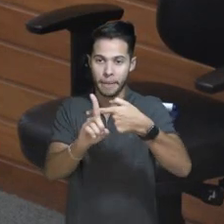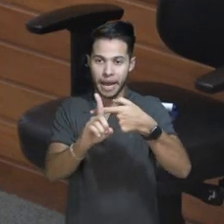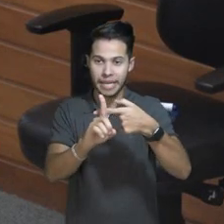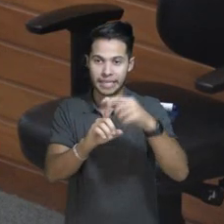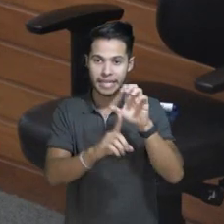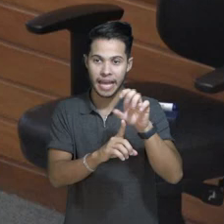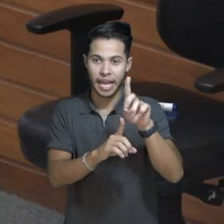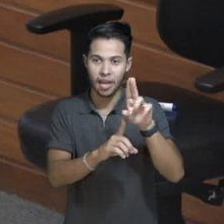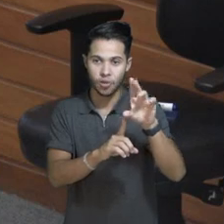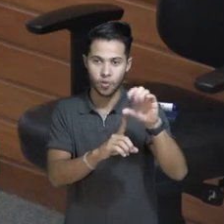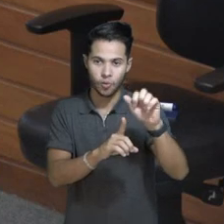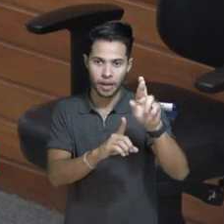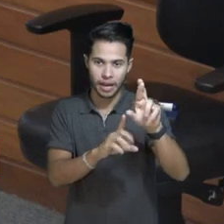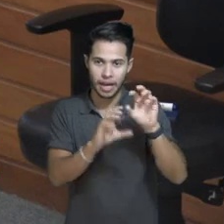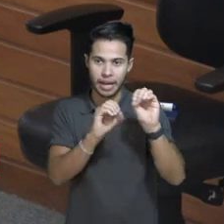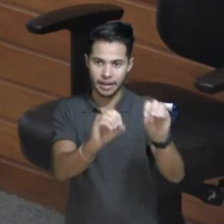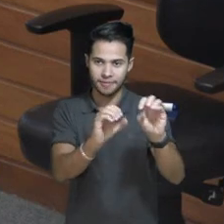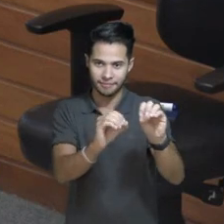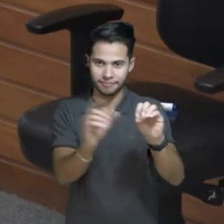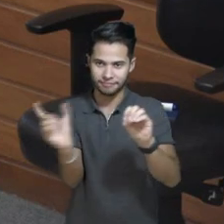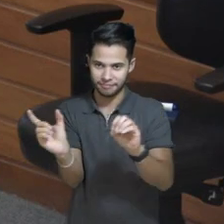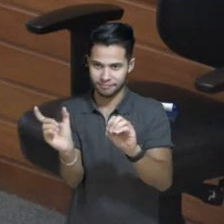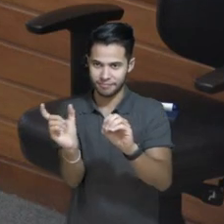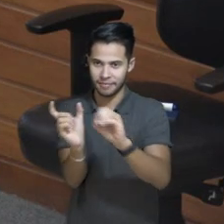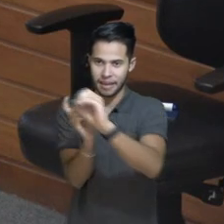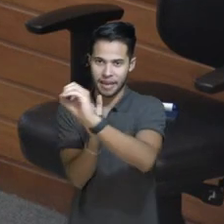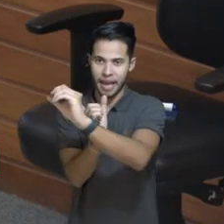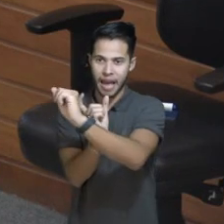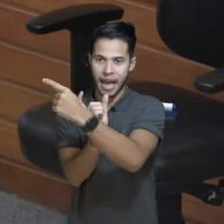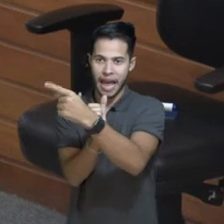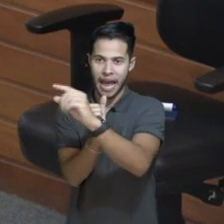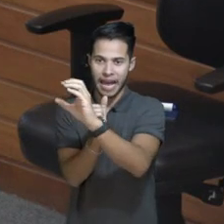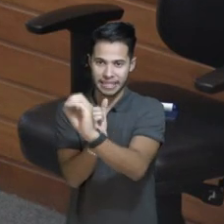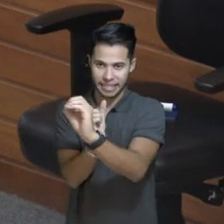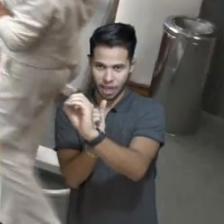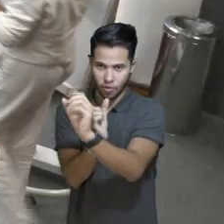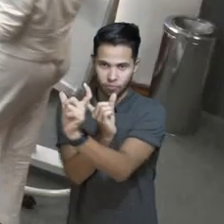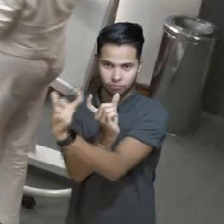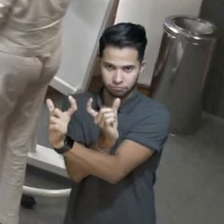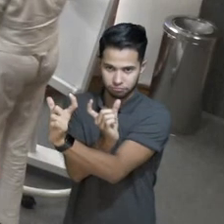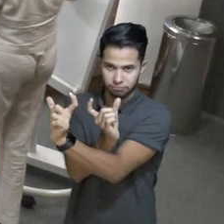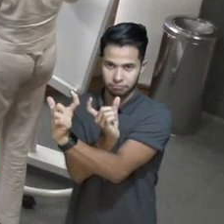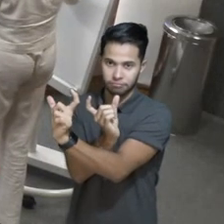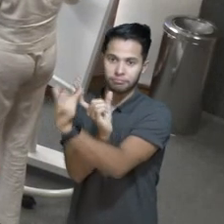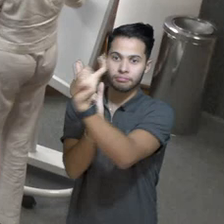Ok educo agindo beleza